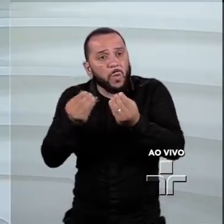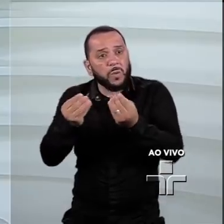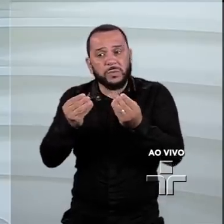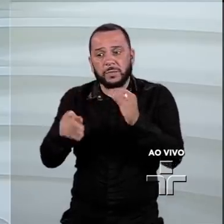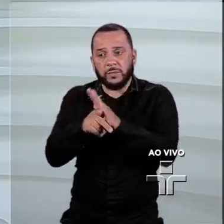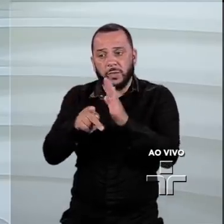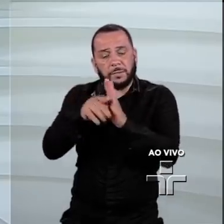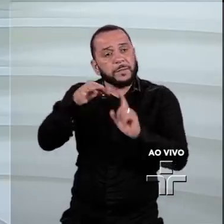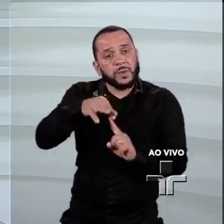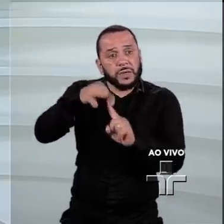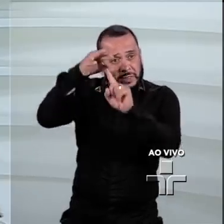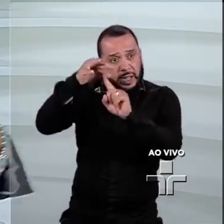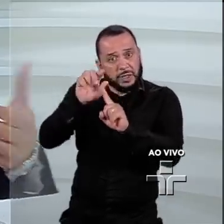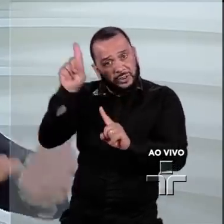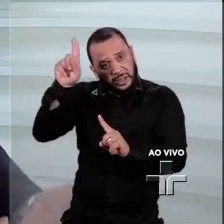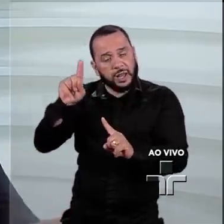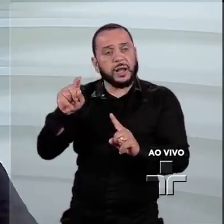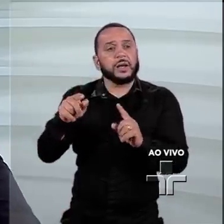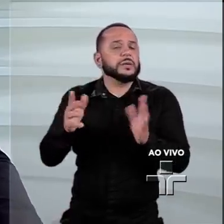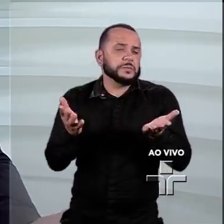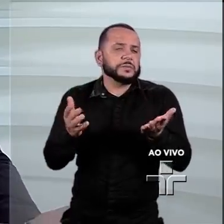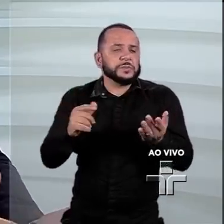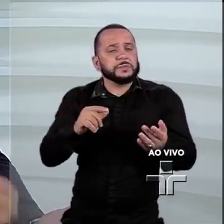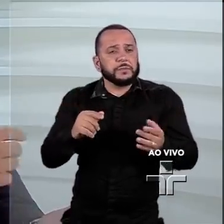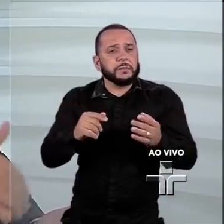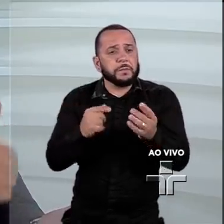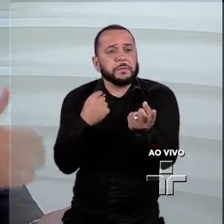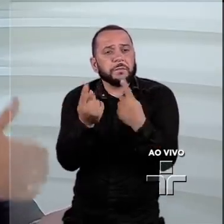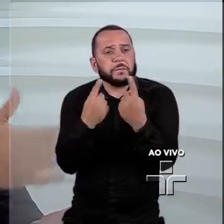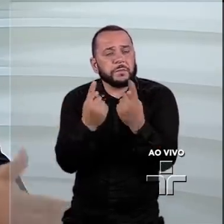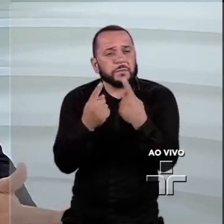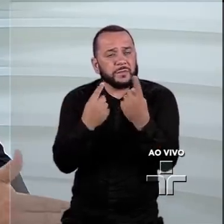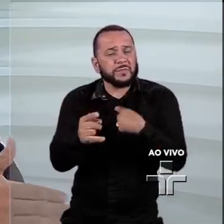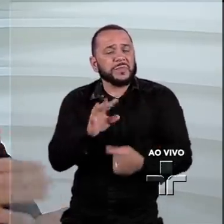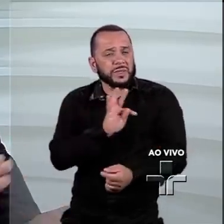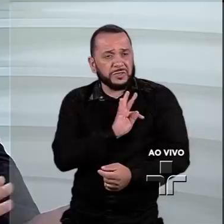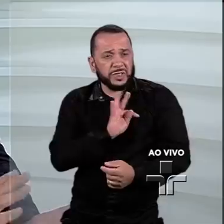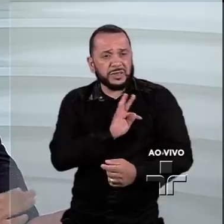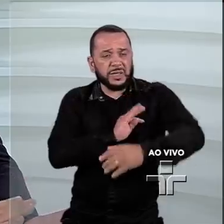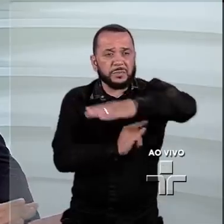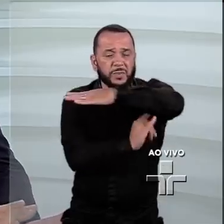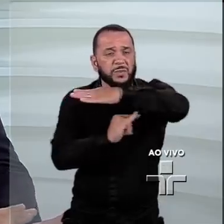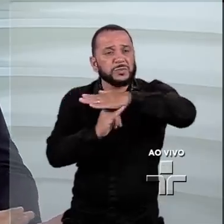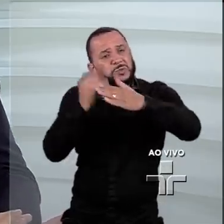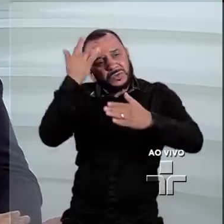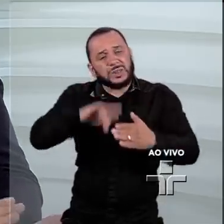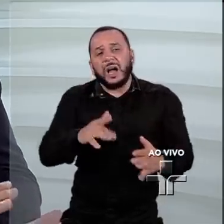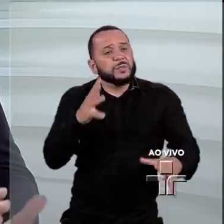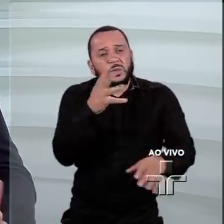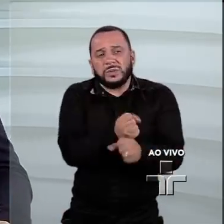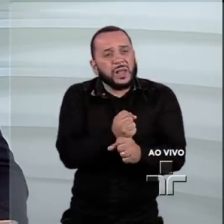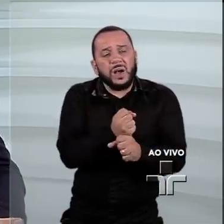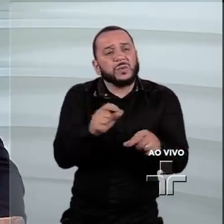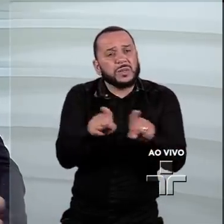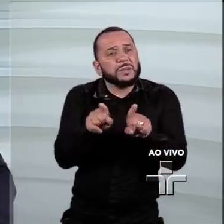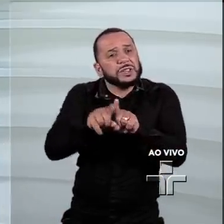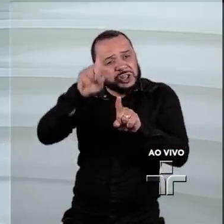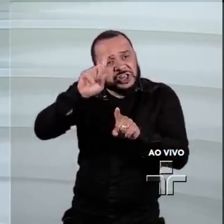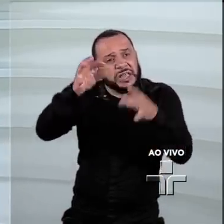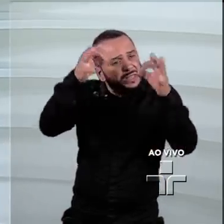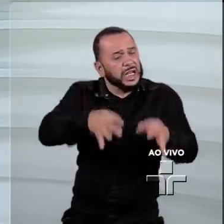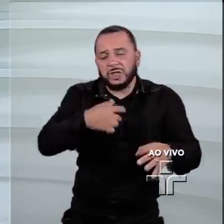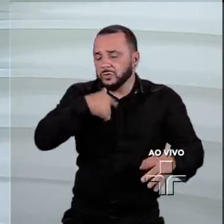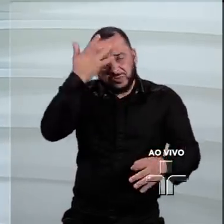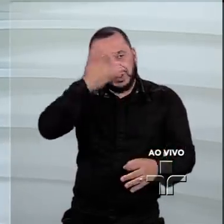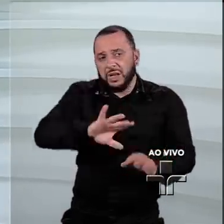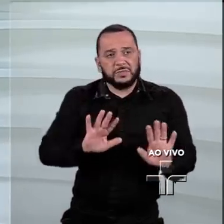Marginal Tietê. Então, a gente não sabe nem ainda quanto vai custar e qual o cronograma que nós vamos poder divulgar para a população. A revisão do